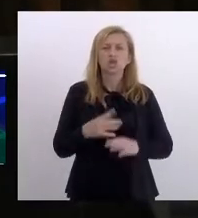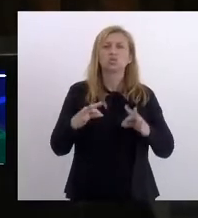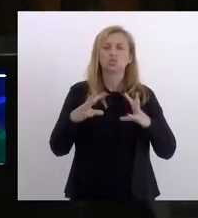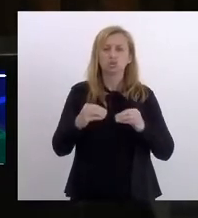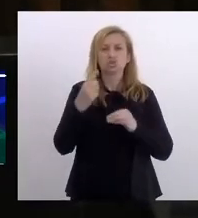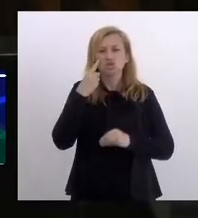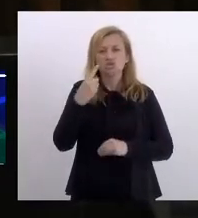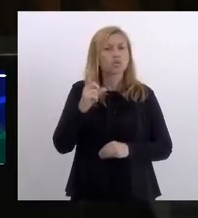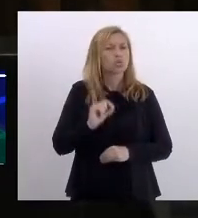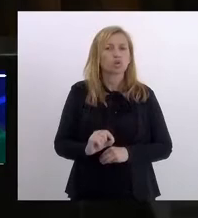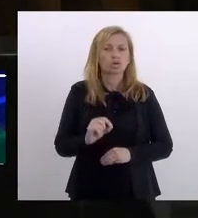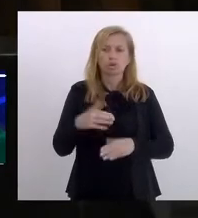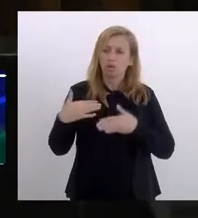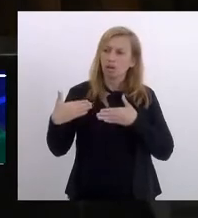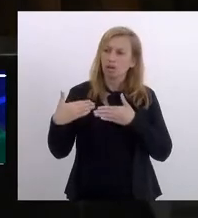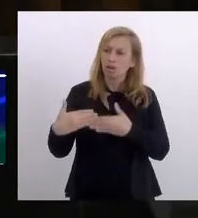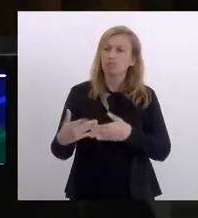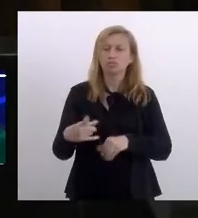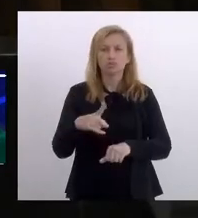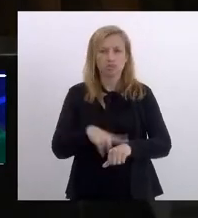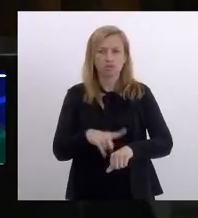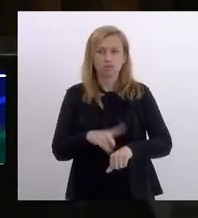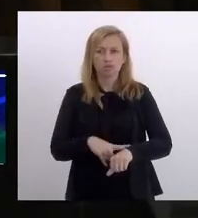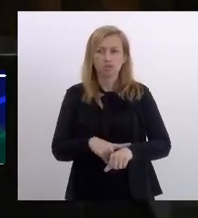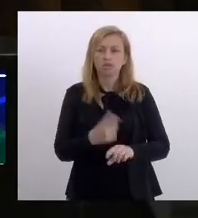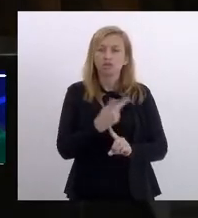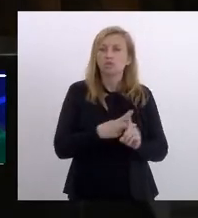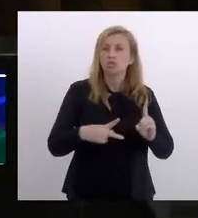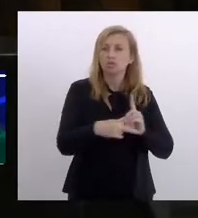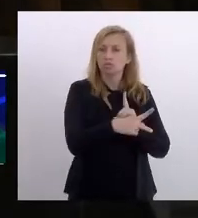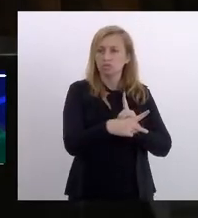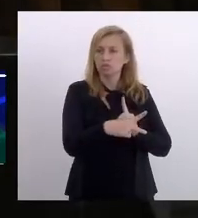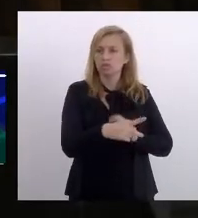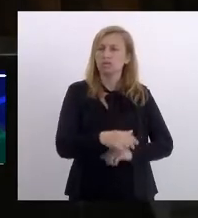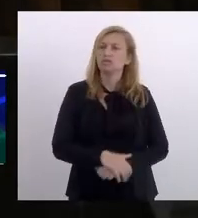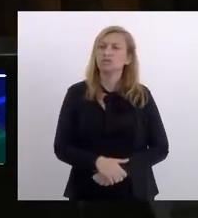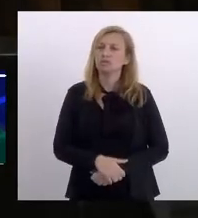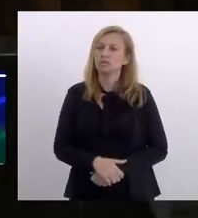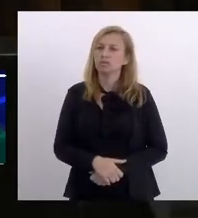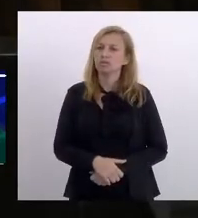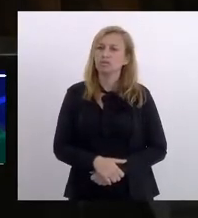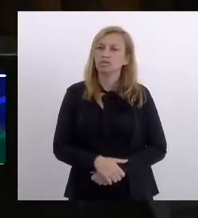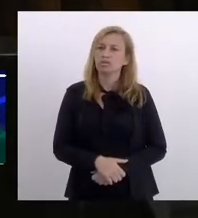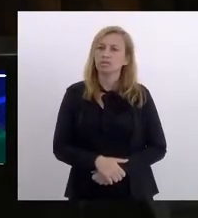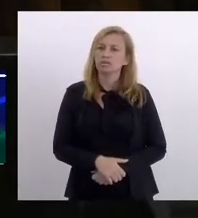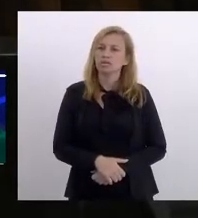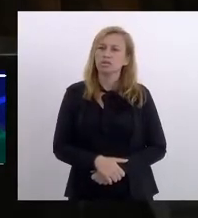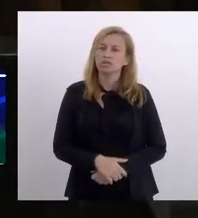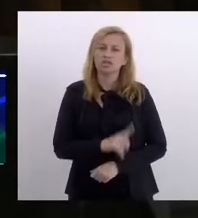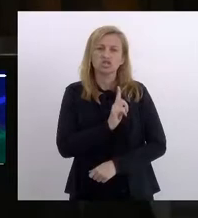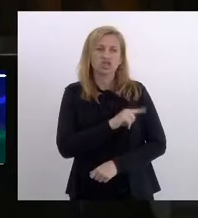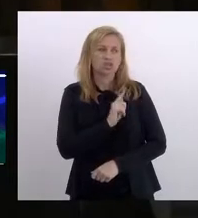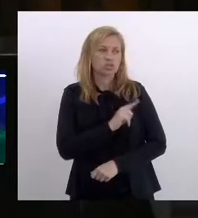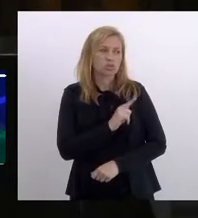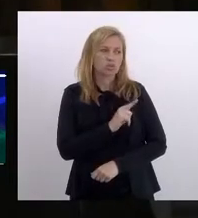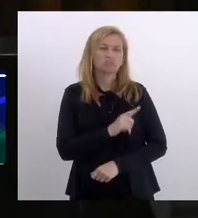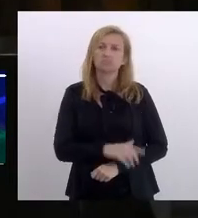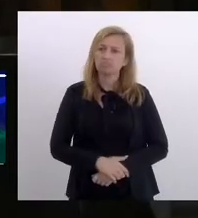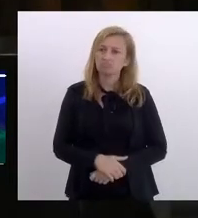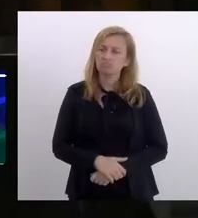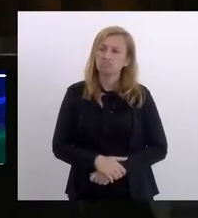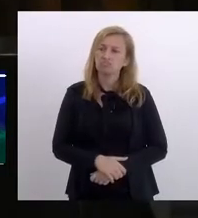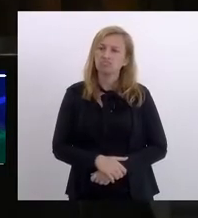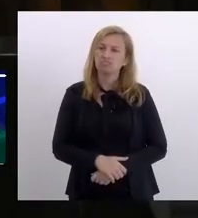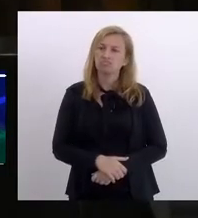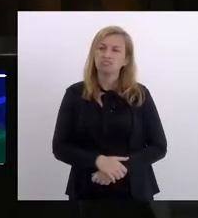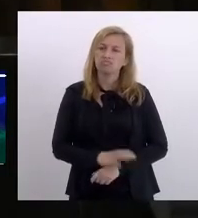viu como, ao longo do tempo, o Rio Previdência passou por gestões que